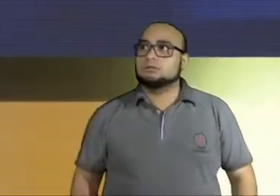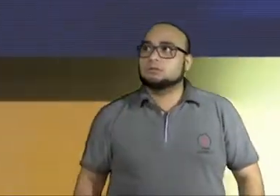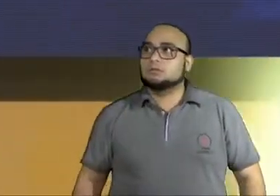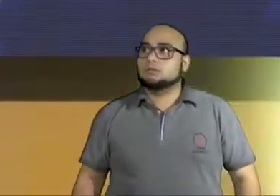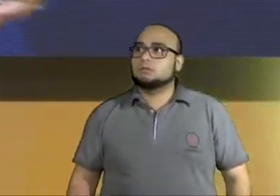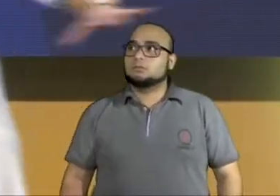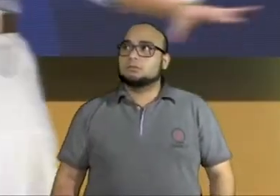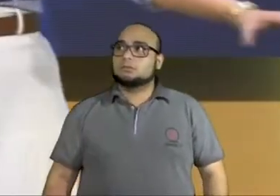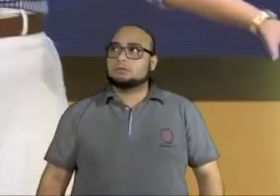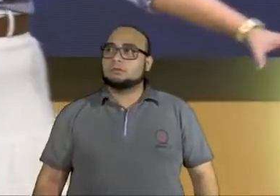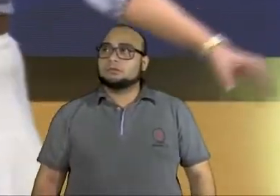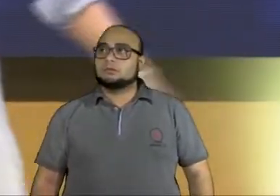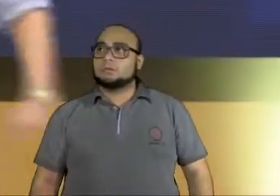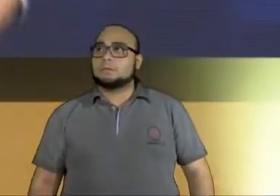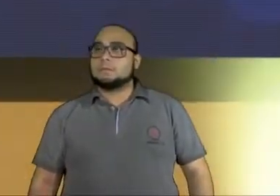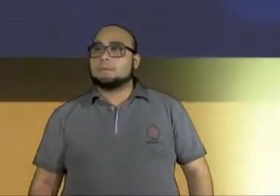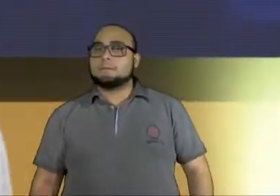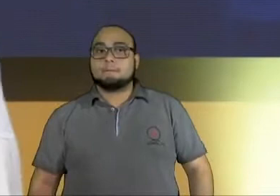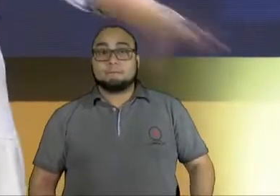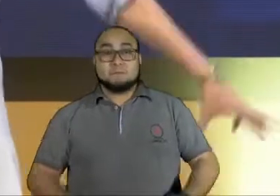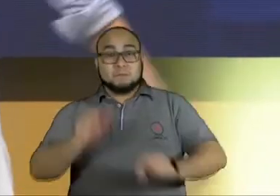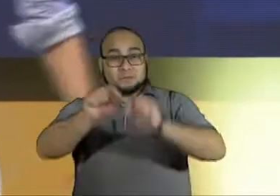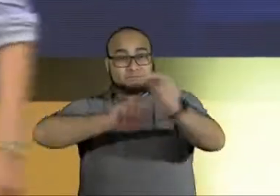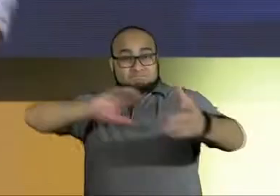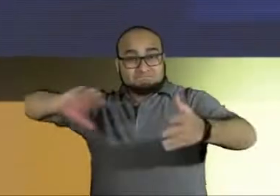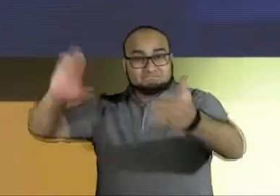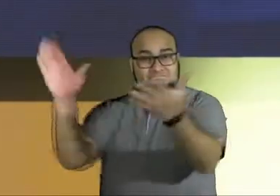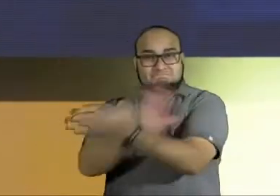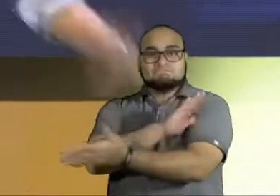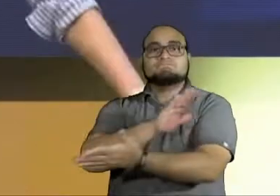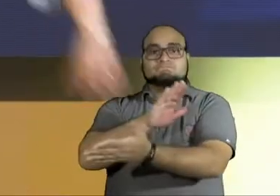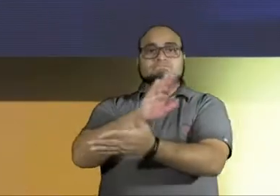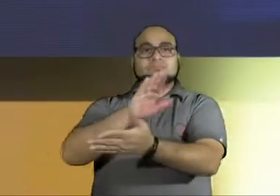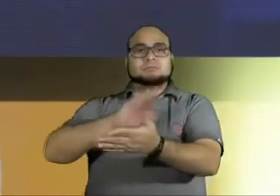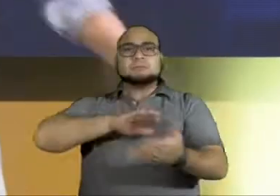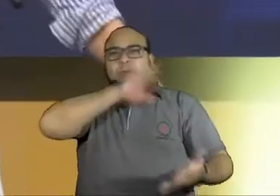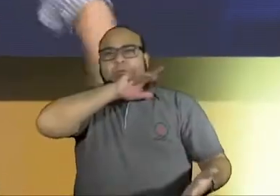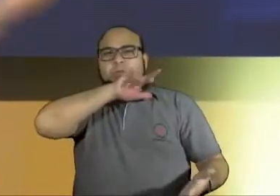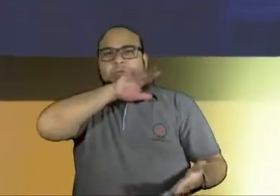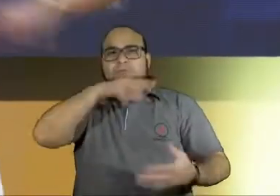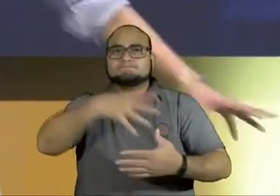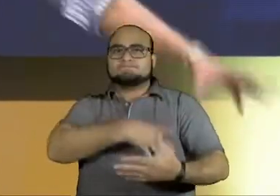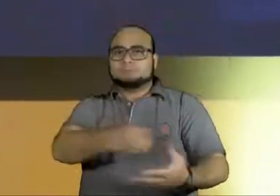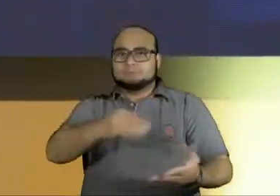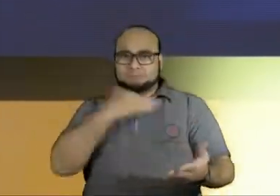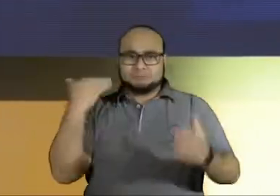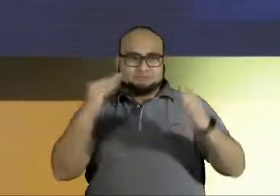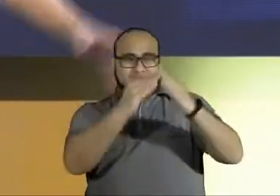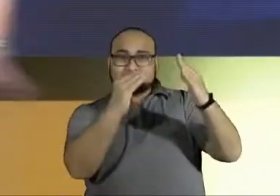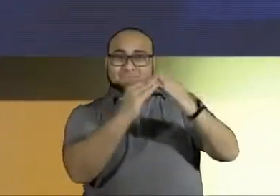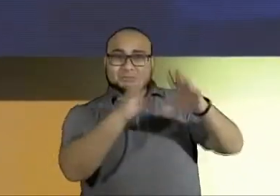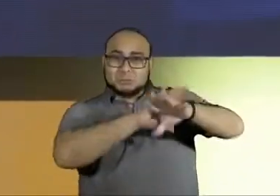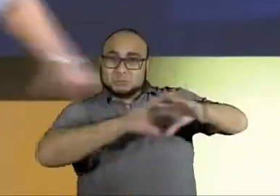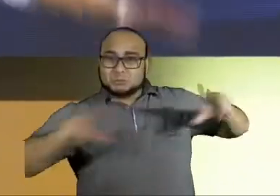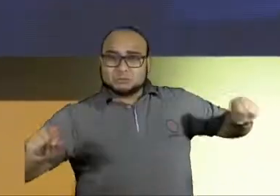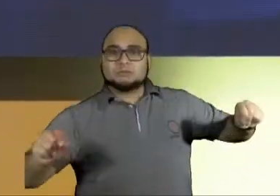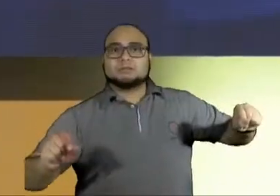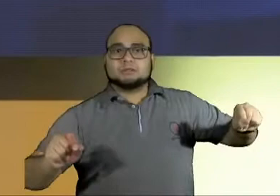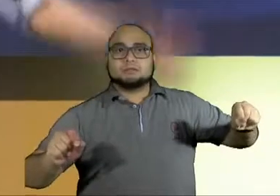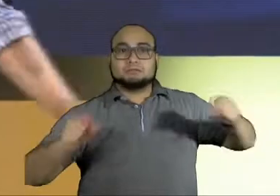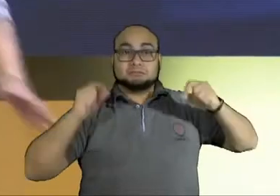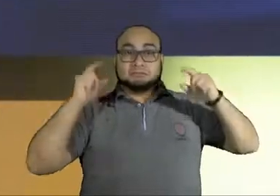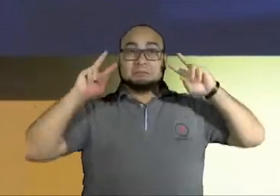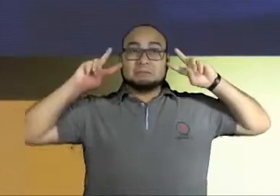Tá arrebentado, pastor Gesiel. Tá na lona. Filho morreu, casa quebrou, não tem camelo, tá sem ouro, tá sem prata,